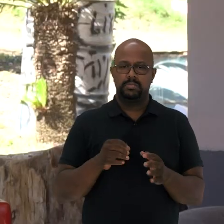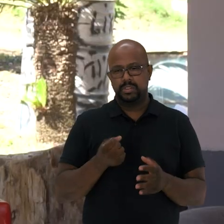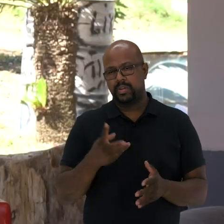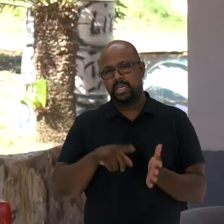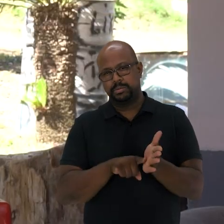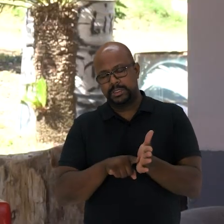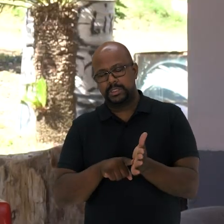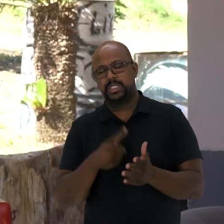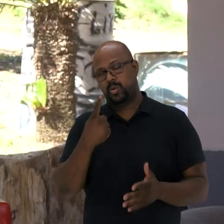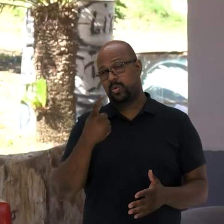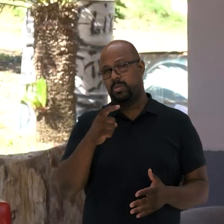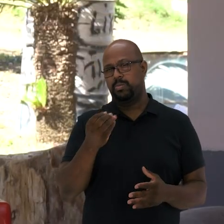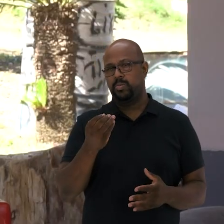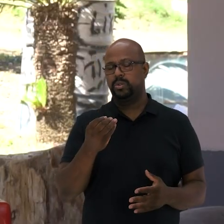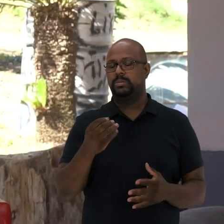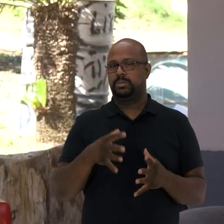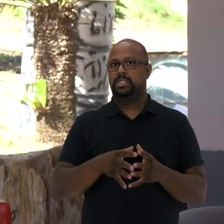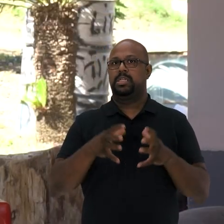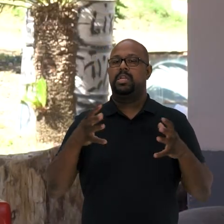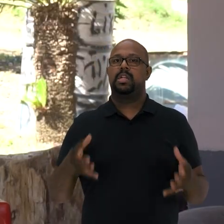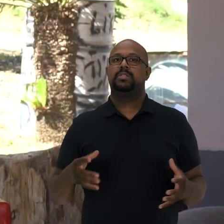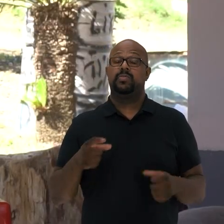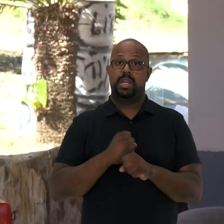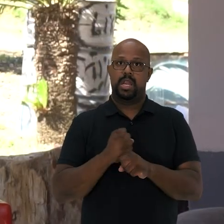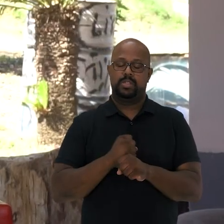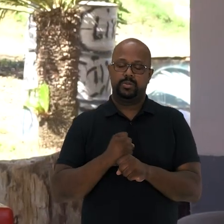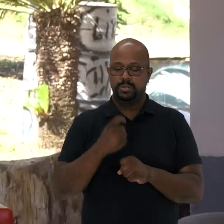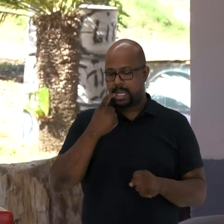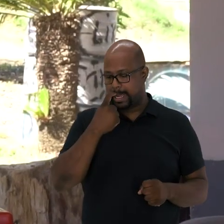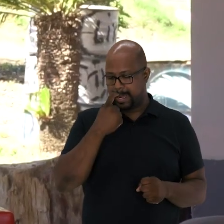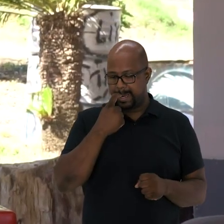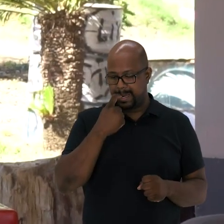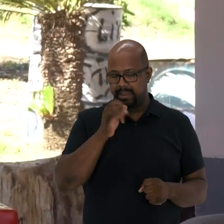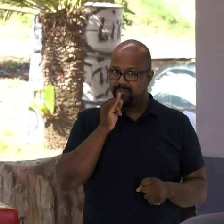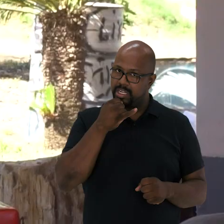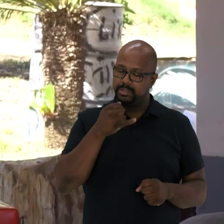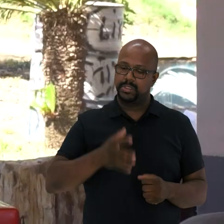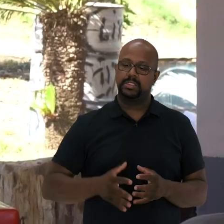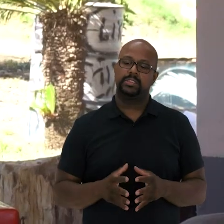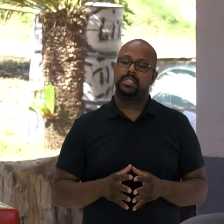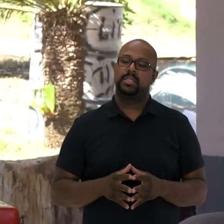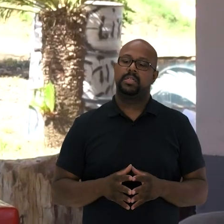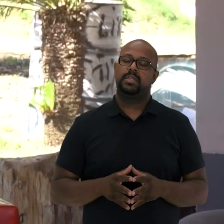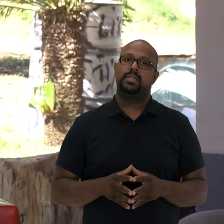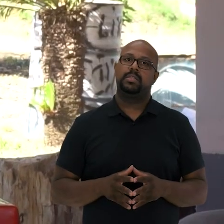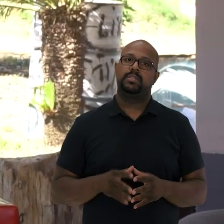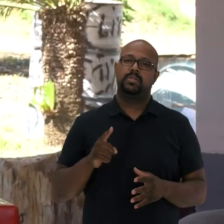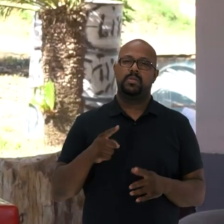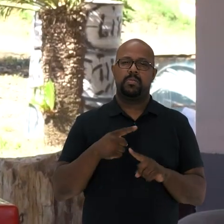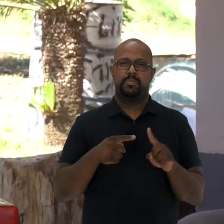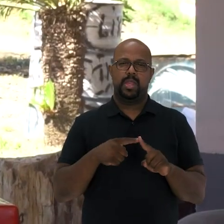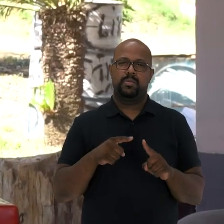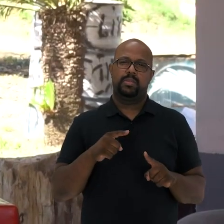fizemos várias pesquisas, uma delas bastante grande, foi anos. Infelizmente, no meio